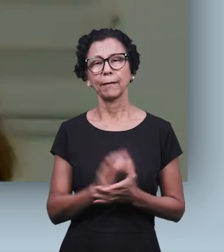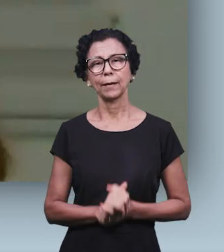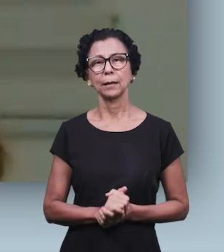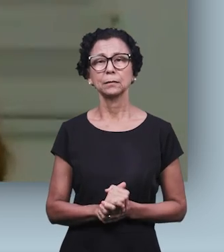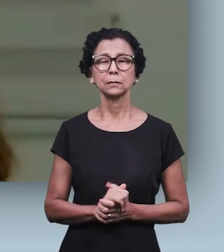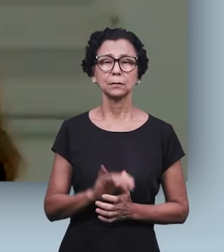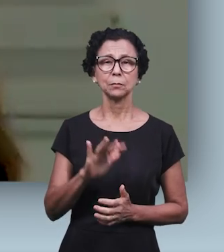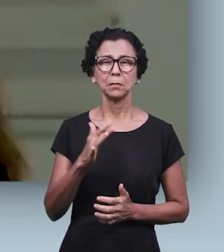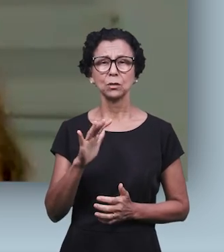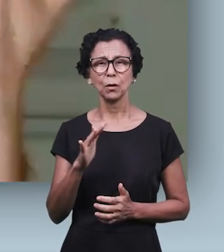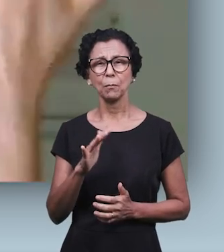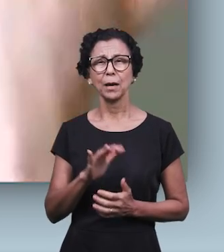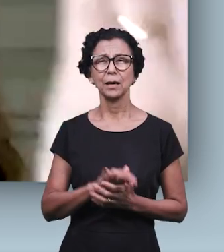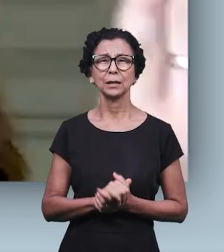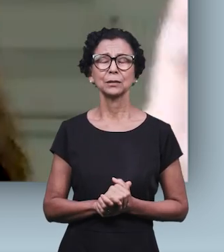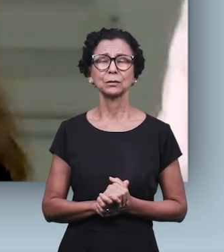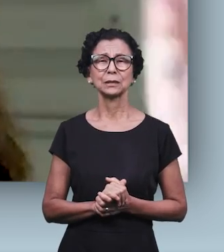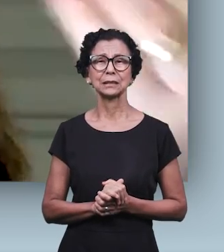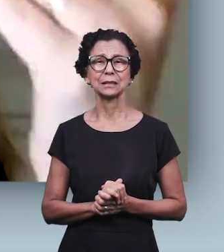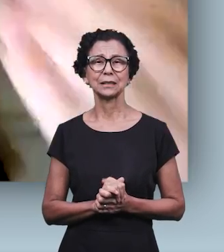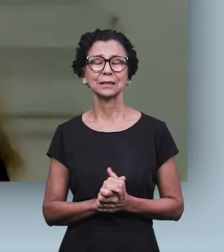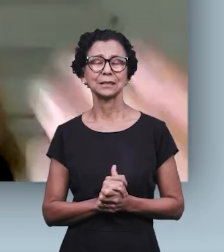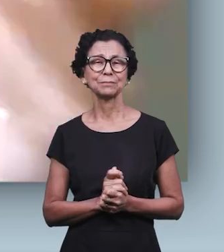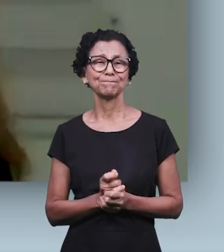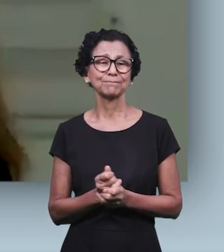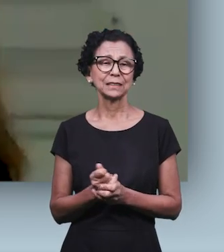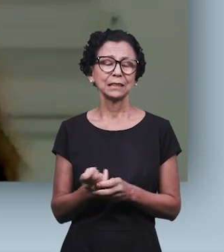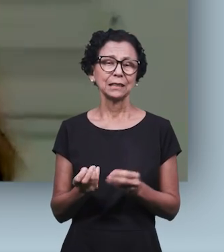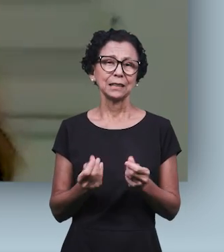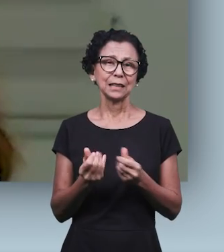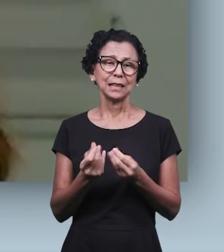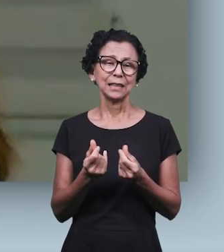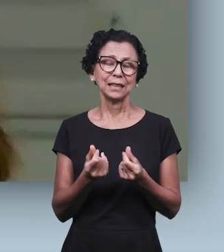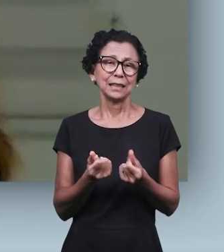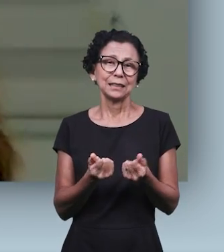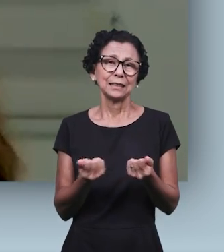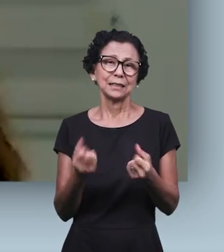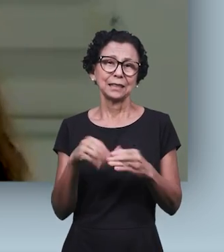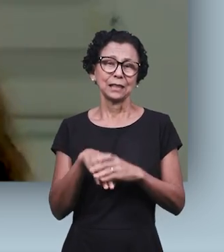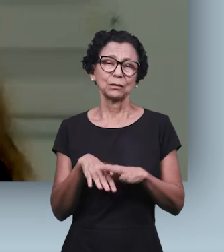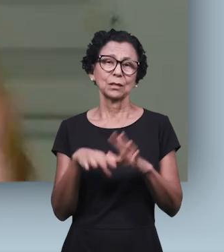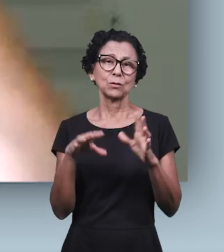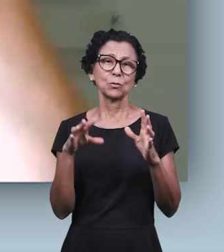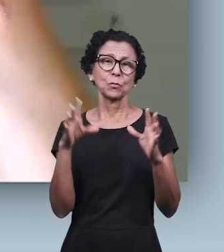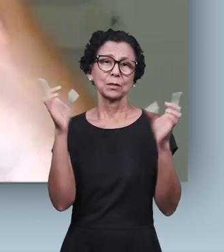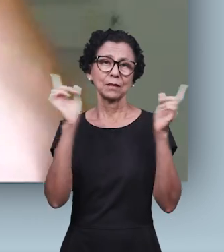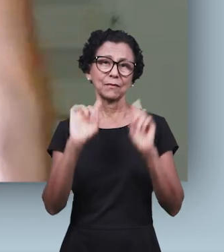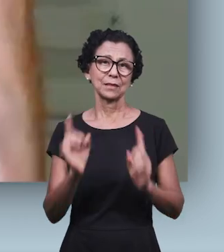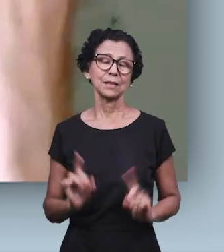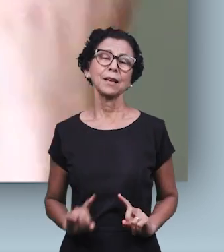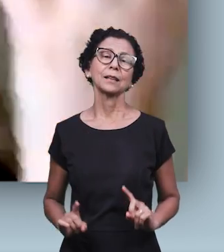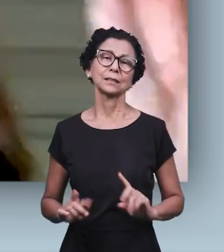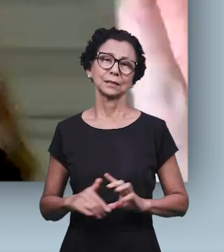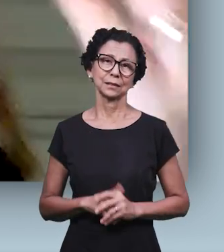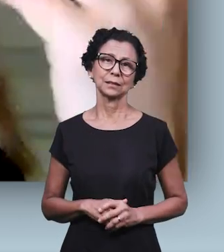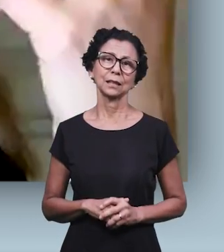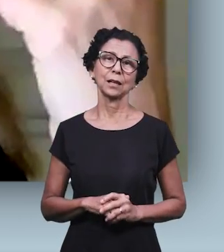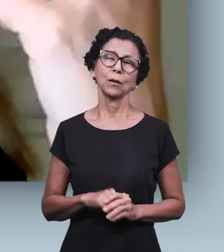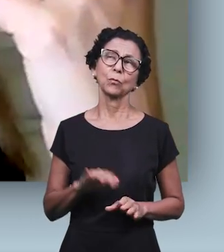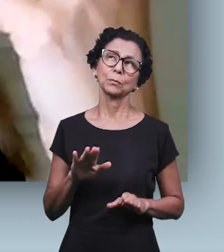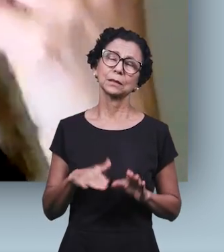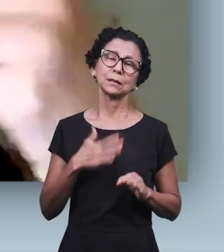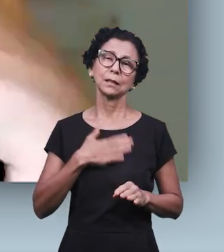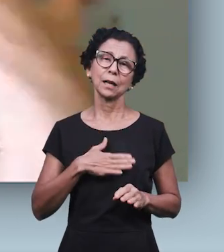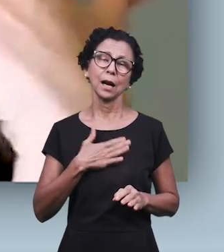severas, crianças medianas e crianças muito severas, dentro das suas deficiências. Então, nós precisamos adaptar tudo,